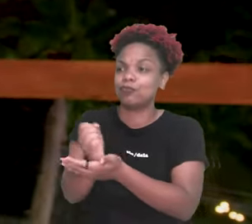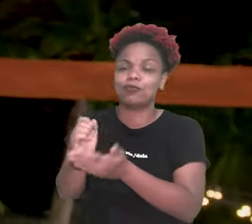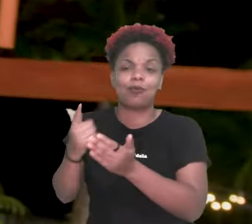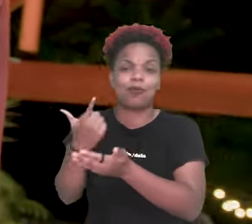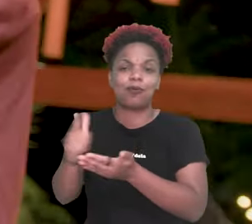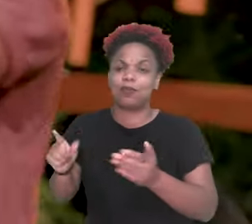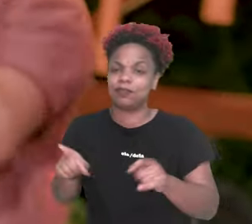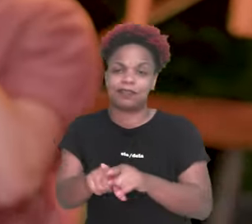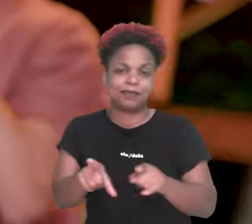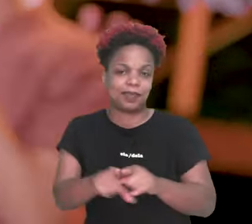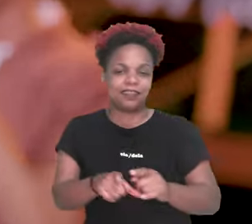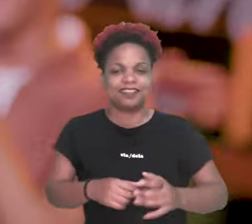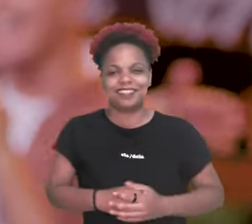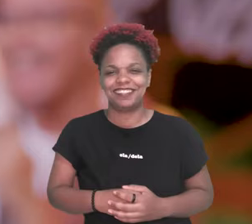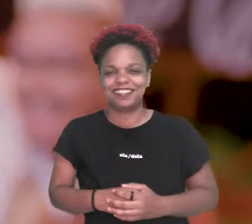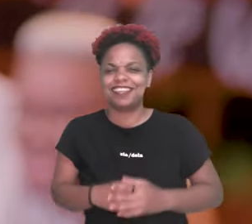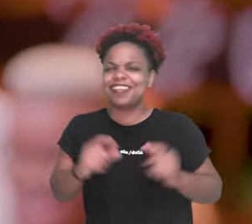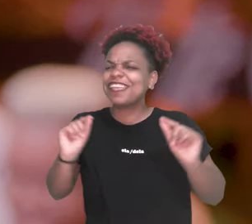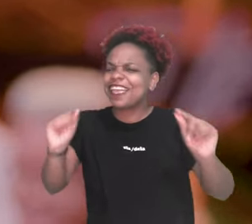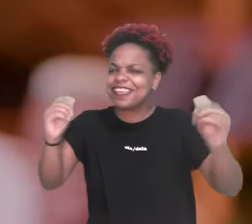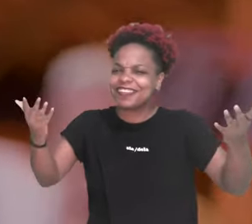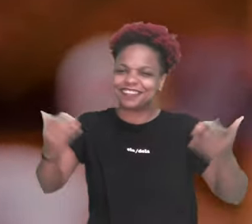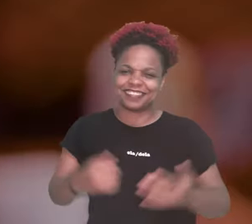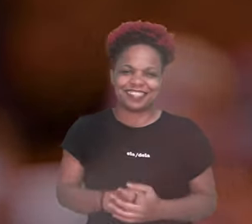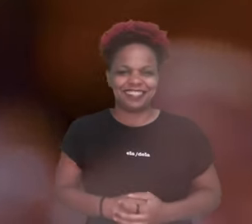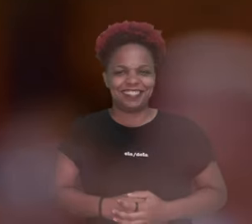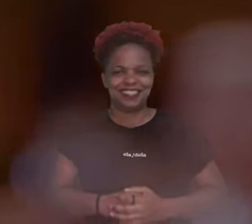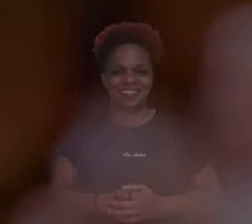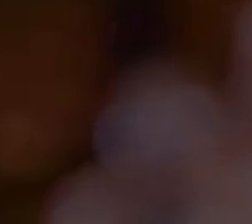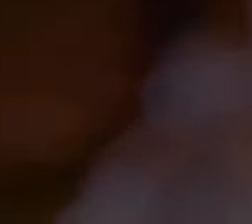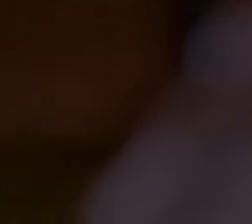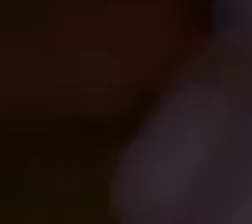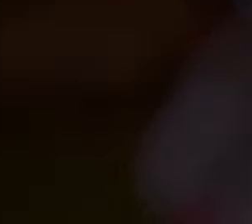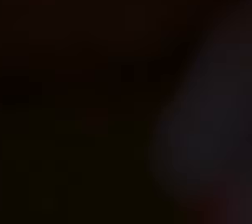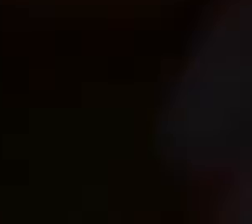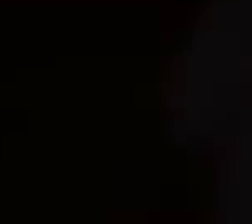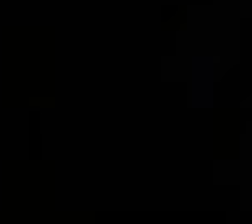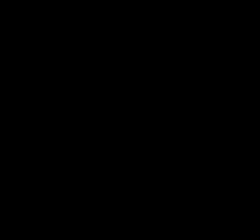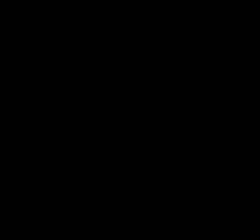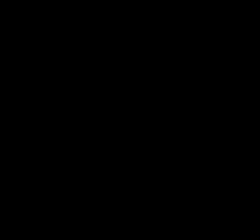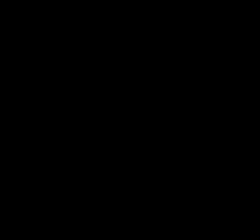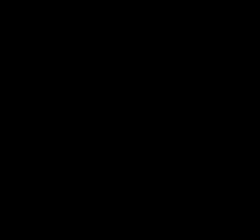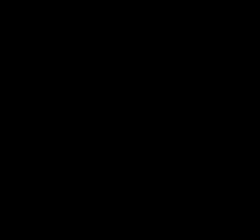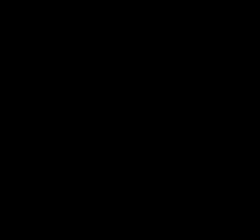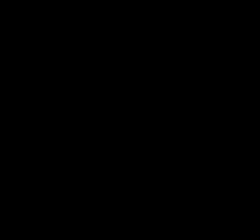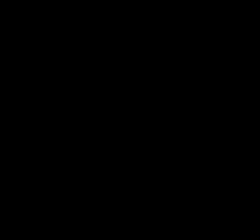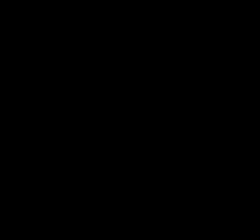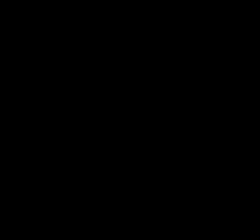um. Que isso, meu compadre? Canta muito.